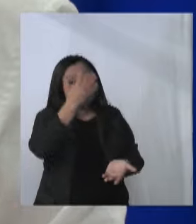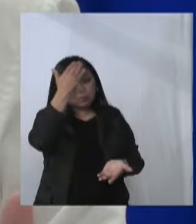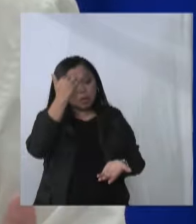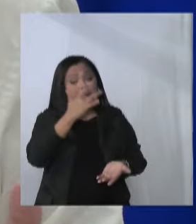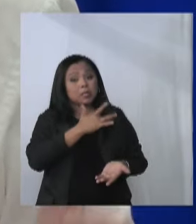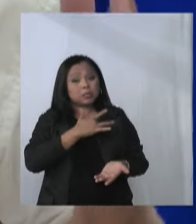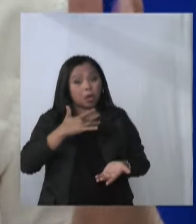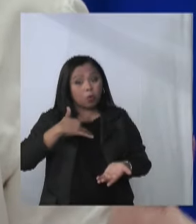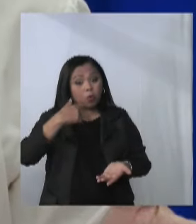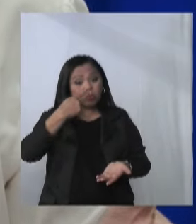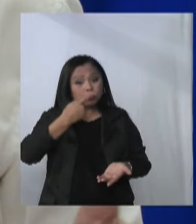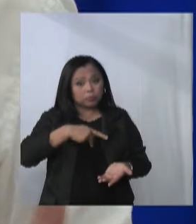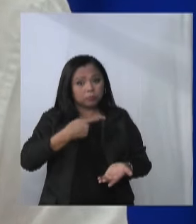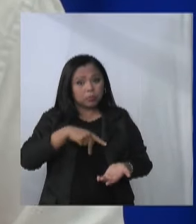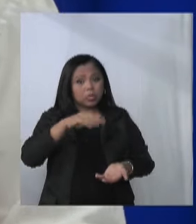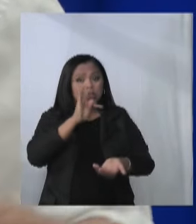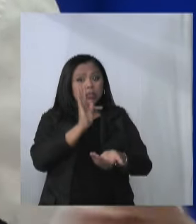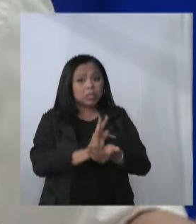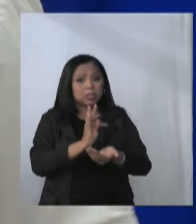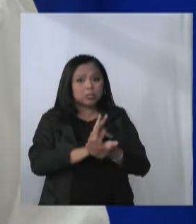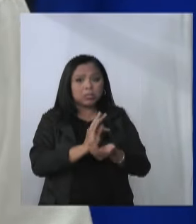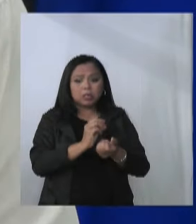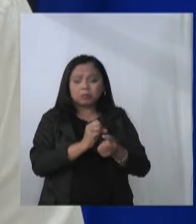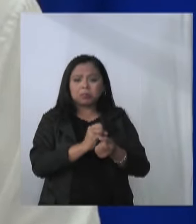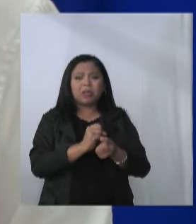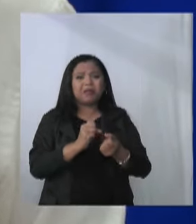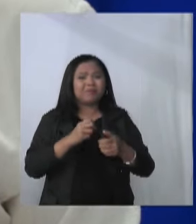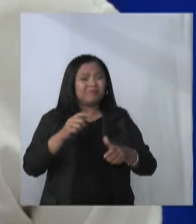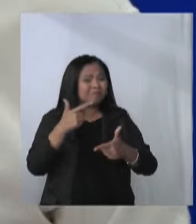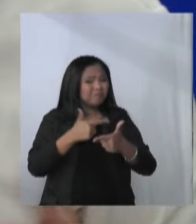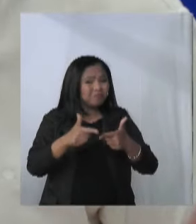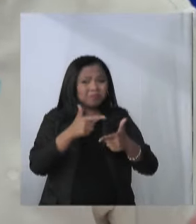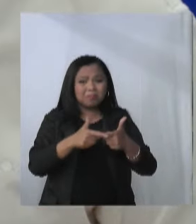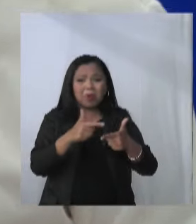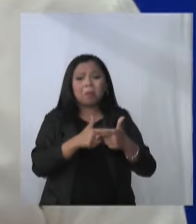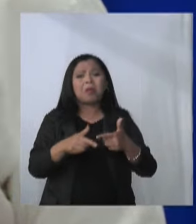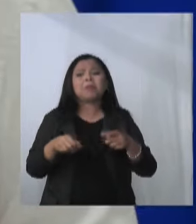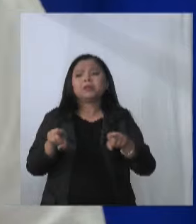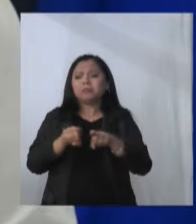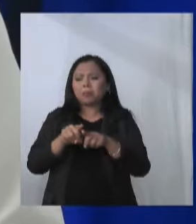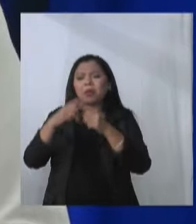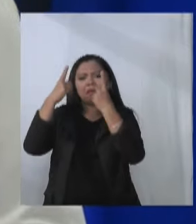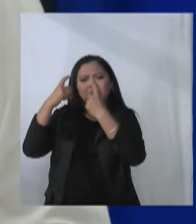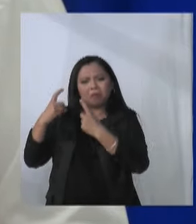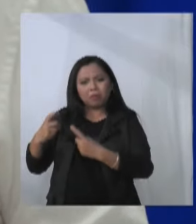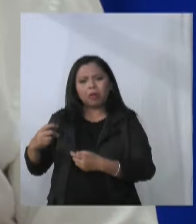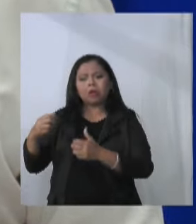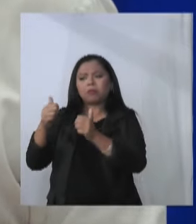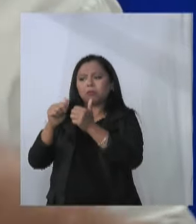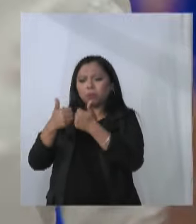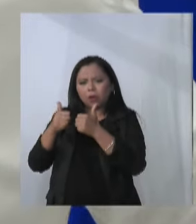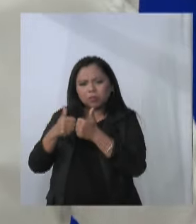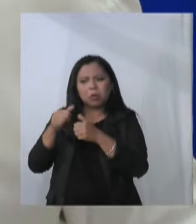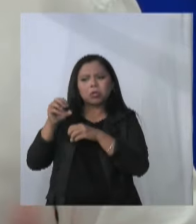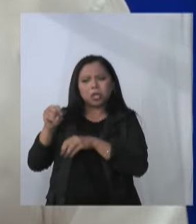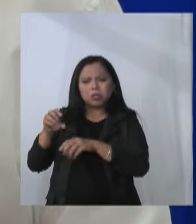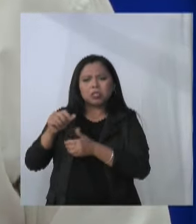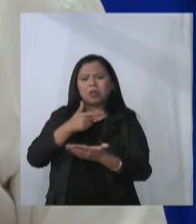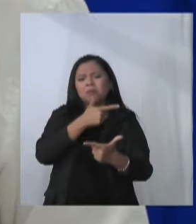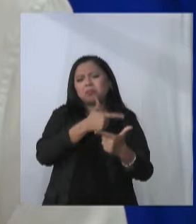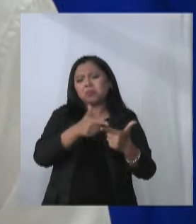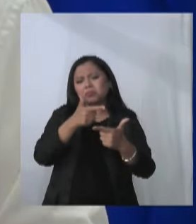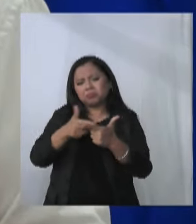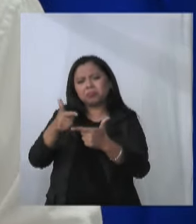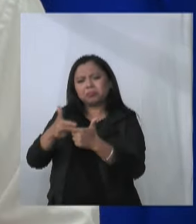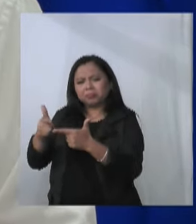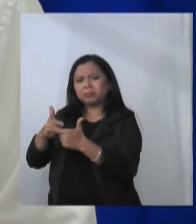vive um caos, assim como o transporte, a educação, né, a violência. E são muitos os